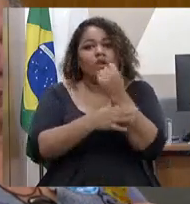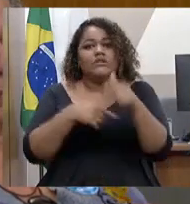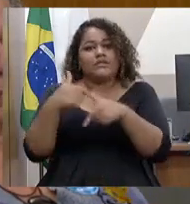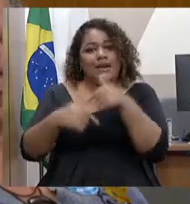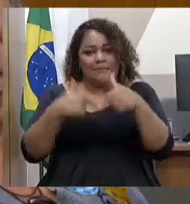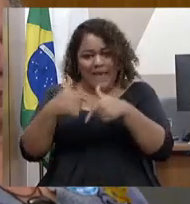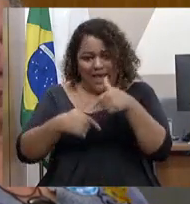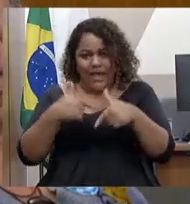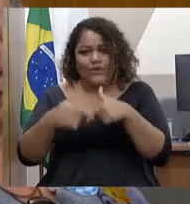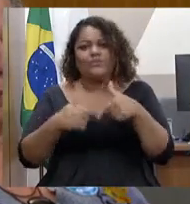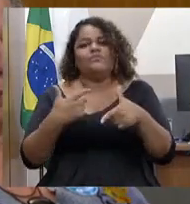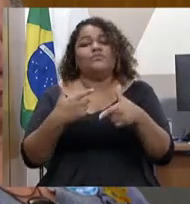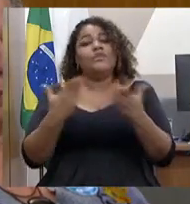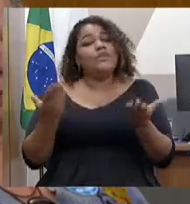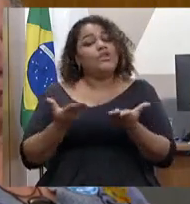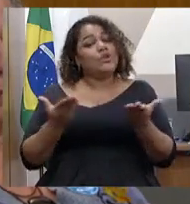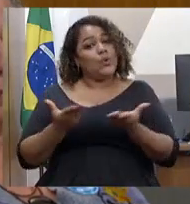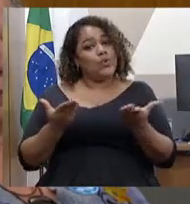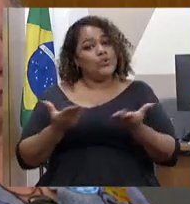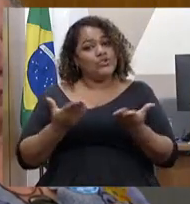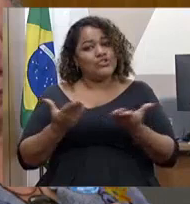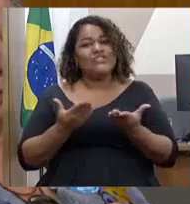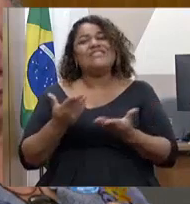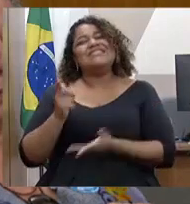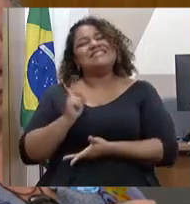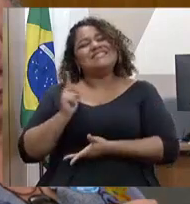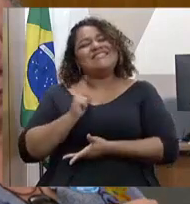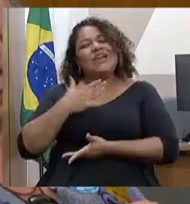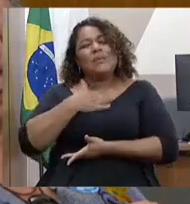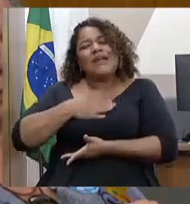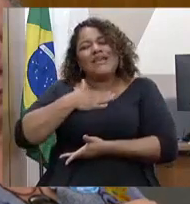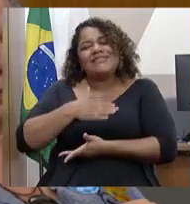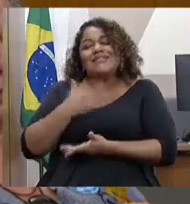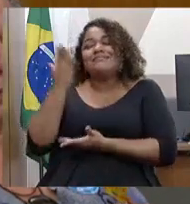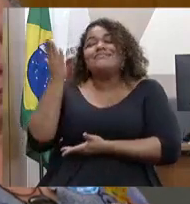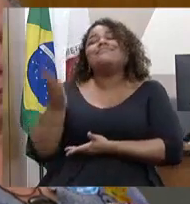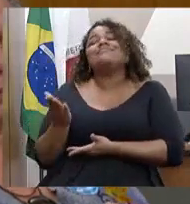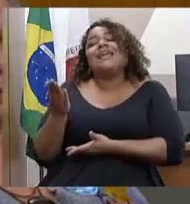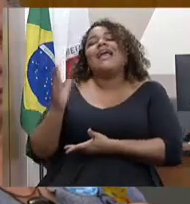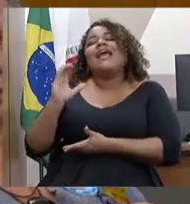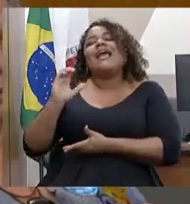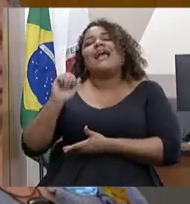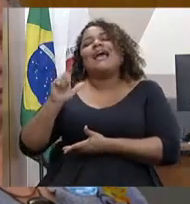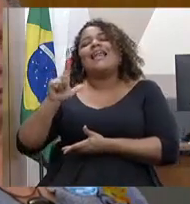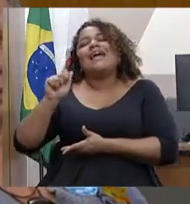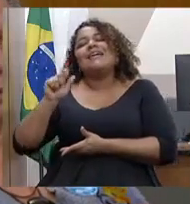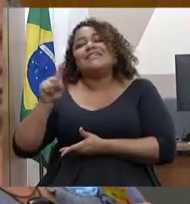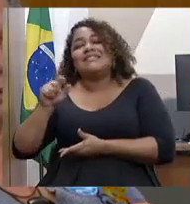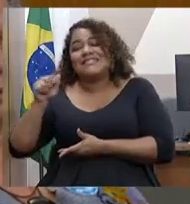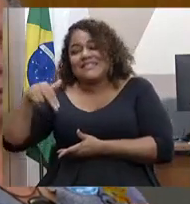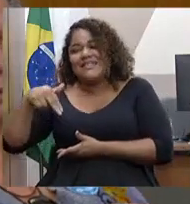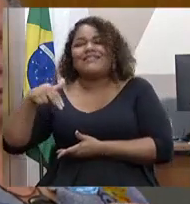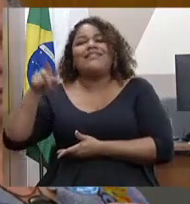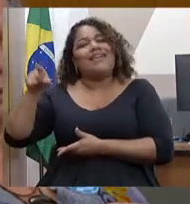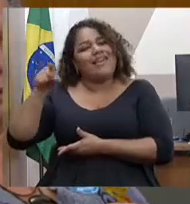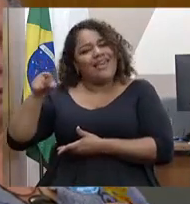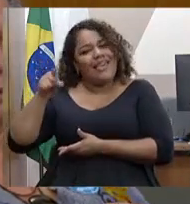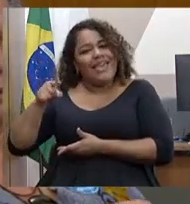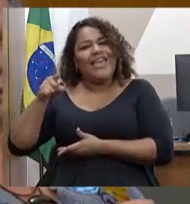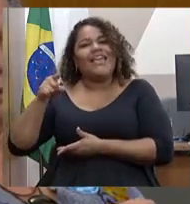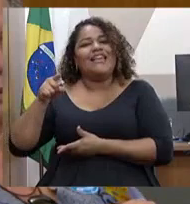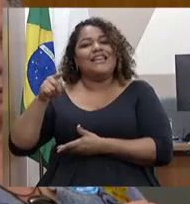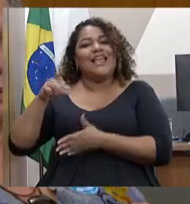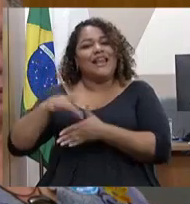E hoje com muito prazer a gente tem o calazar na frente do Ministério do Trabalho esperamos nós recuperar da forma